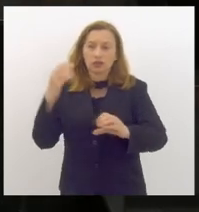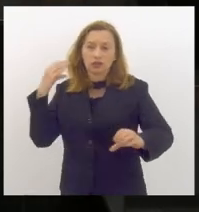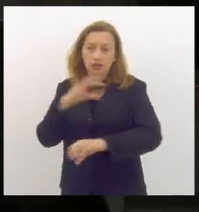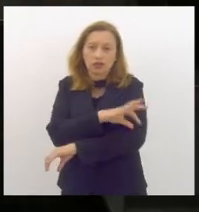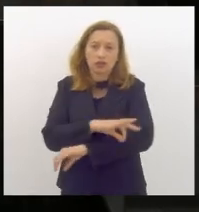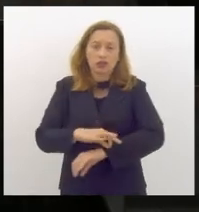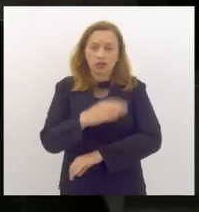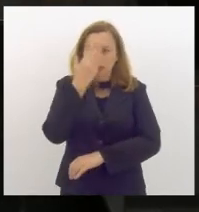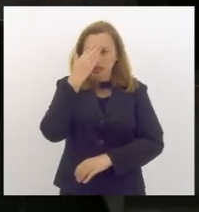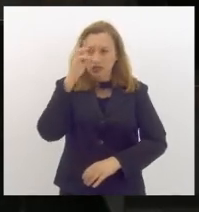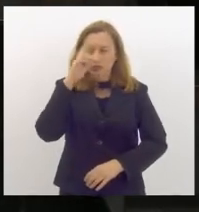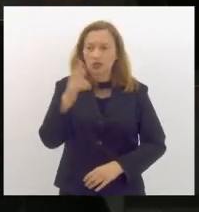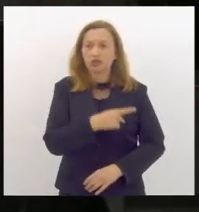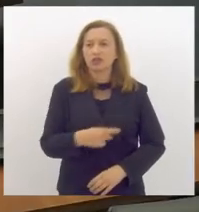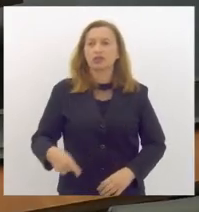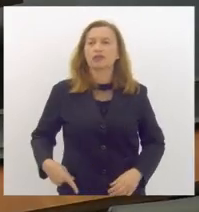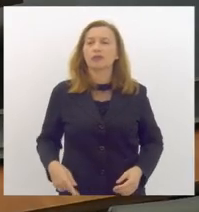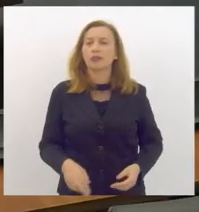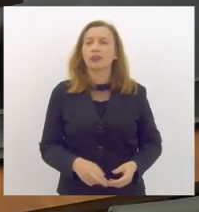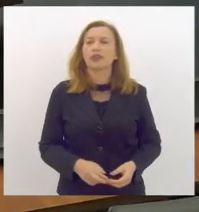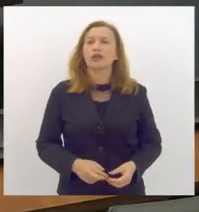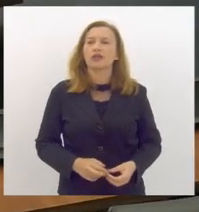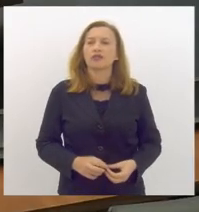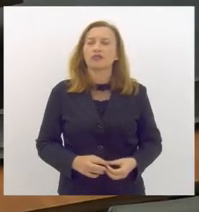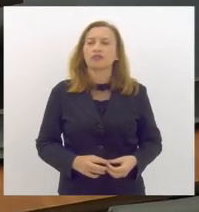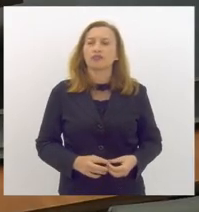Muito obrigado, senhor presidente.